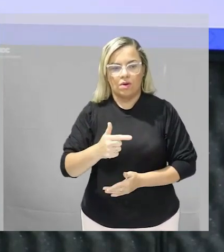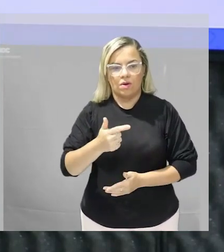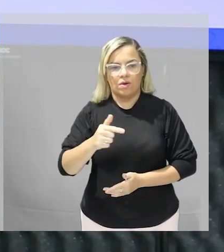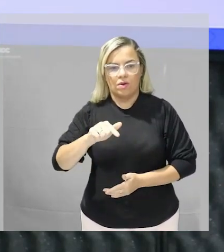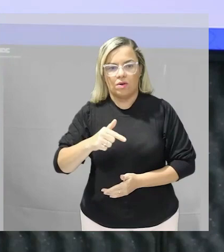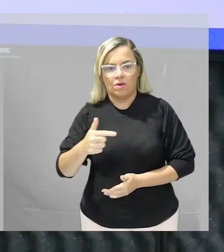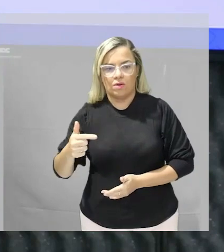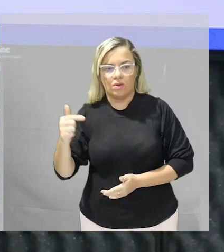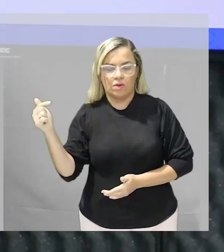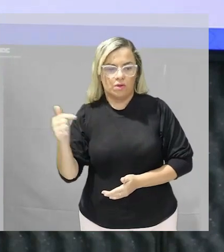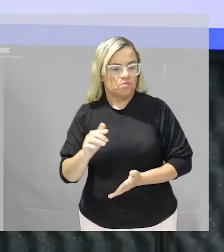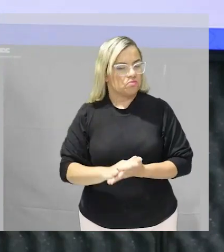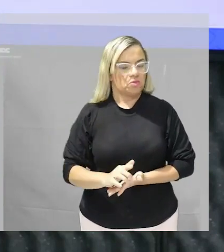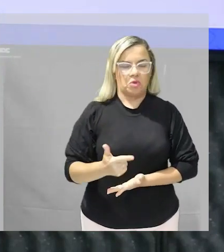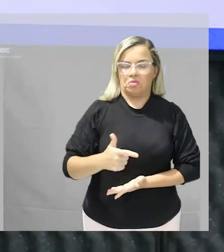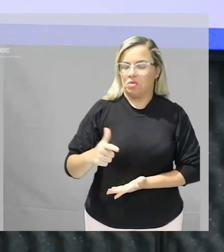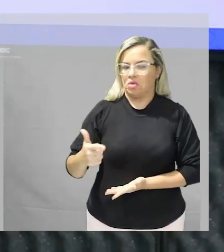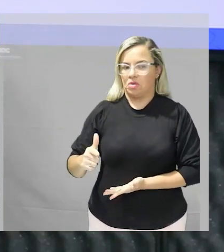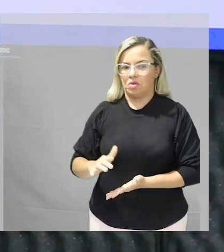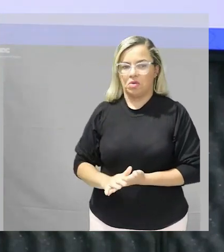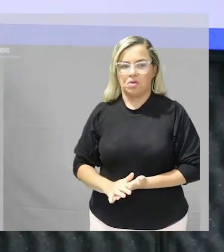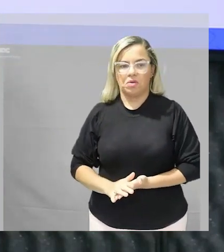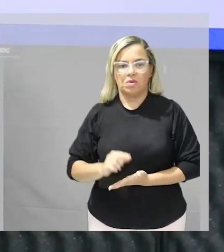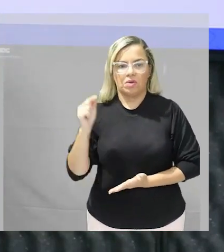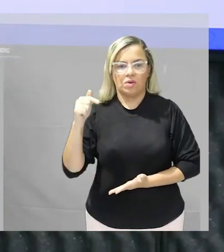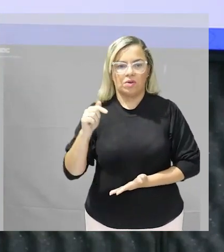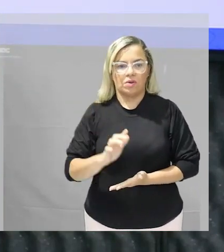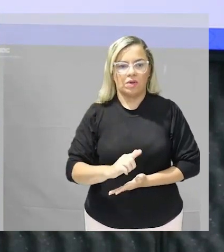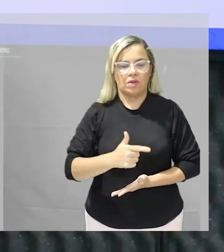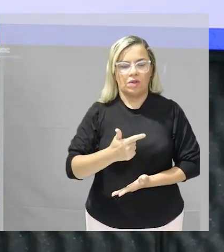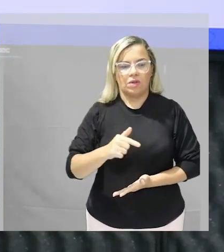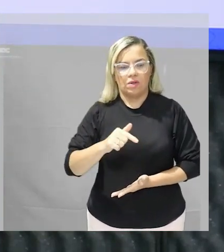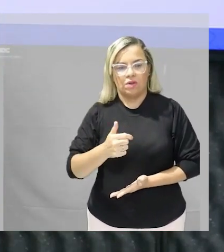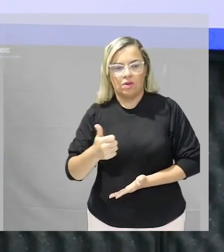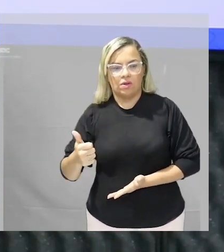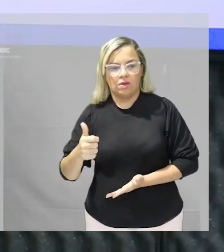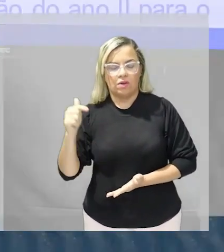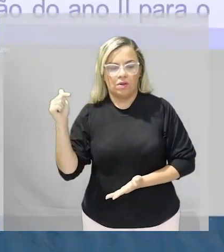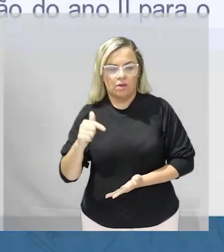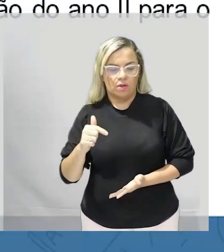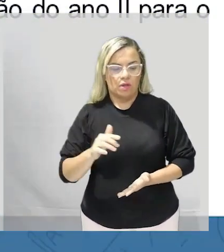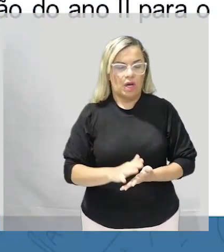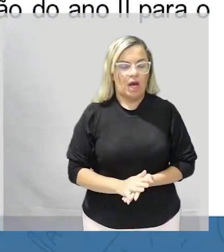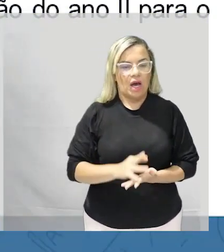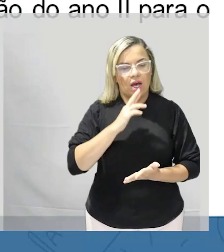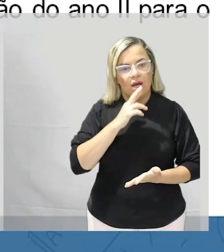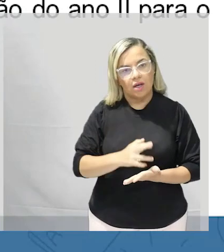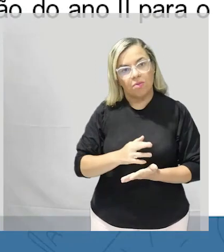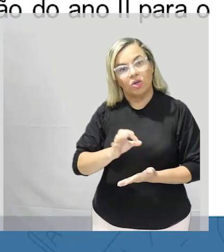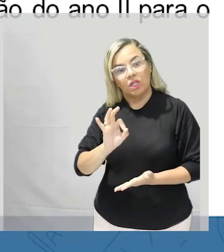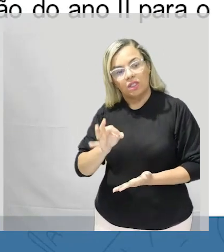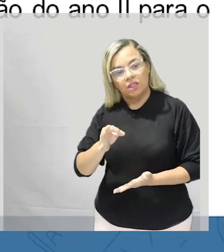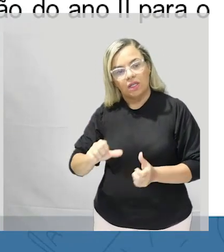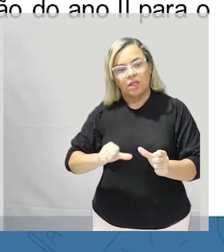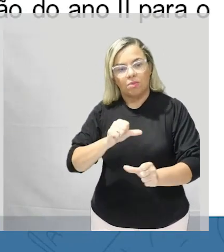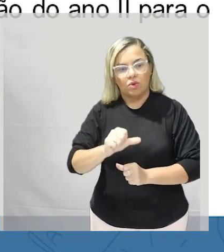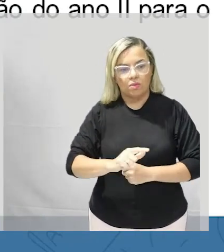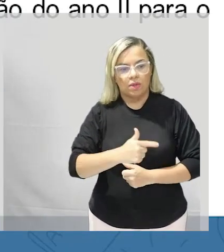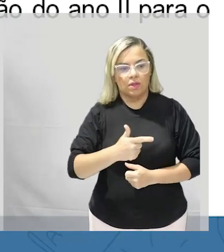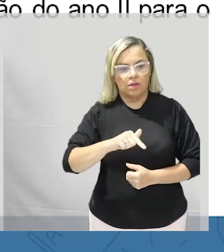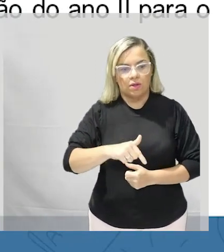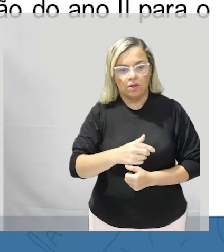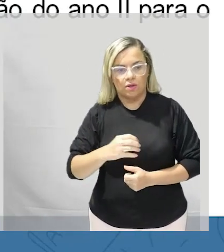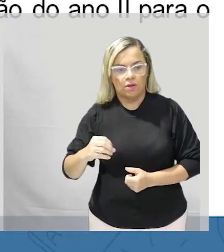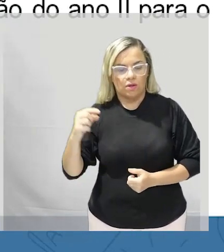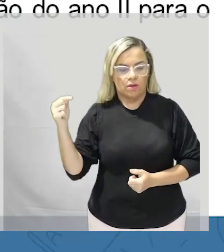2,1 não tá 2 - 2 dá zero então no lugar desse 2,1 aqui é 2,0 certinho então tu vai